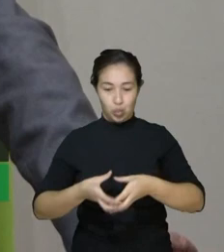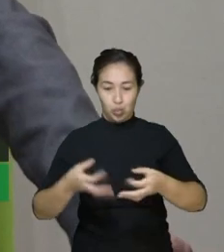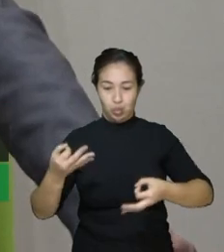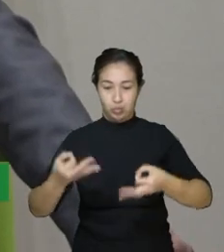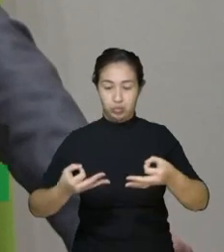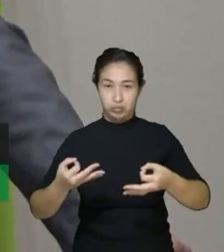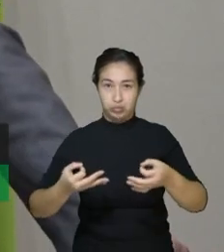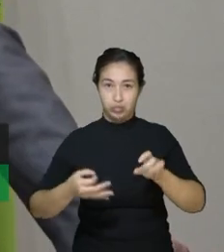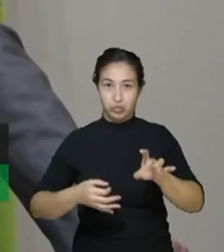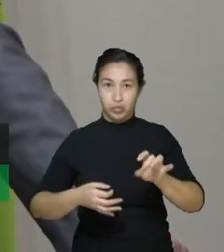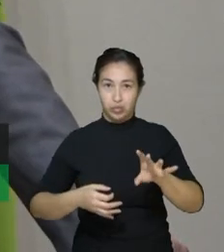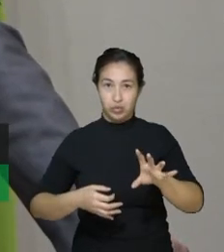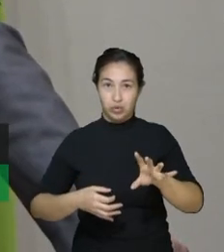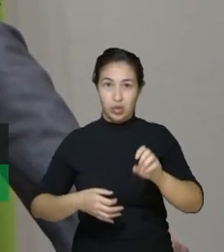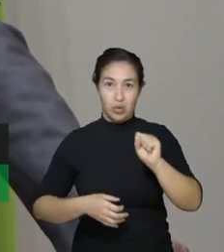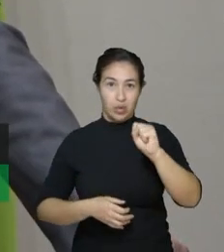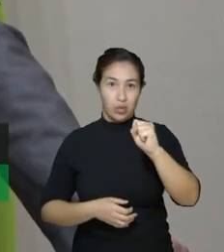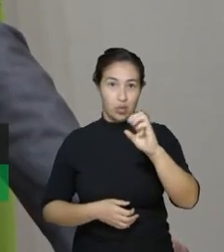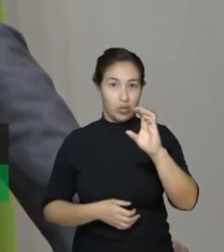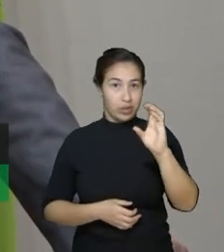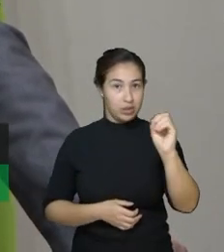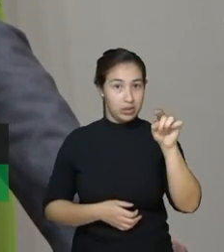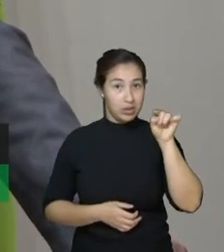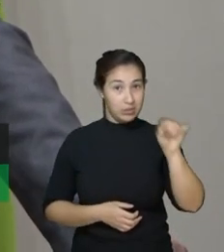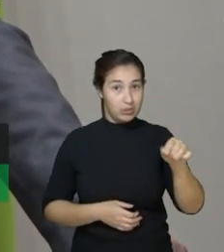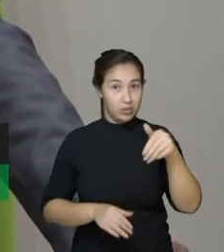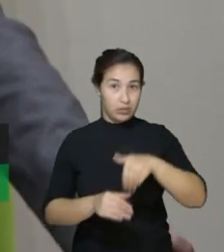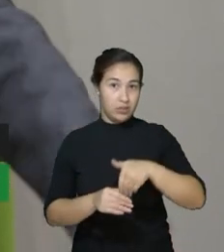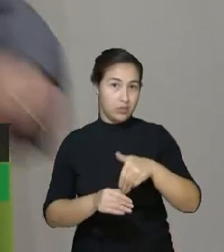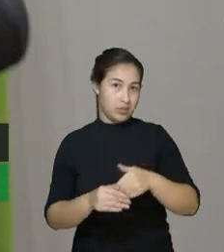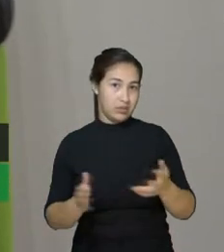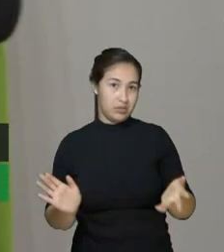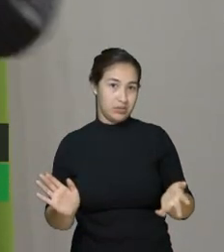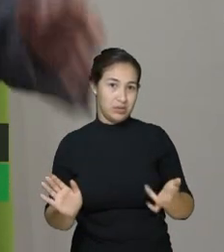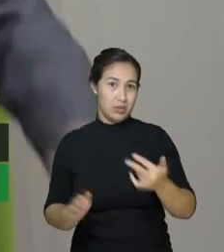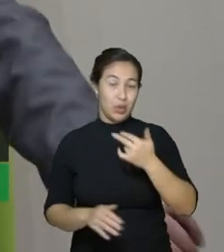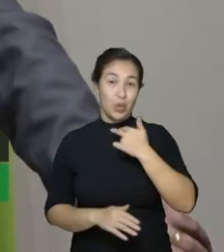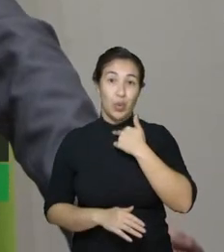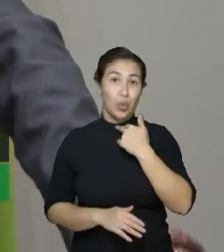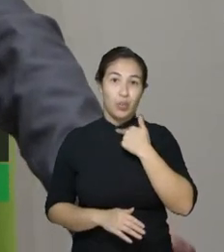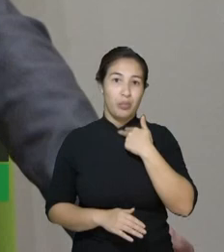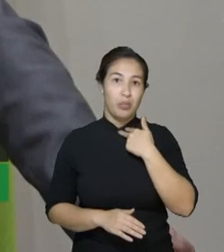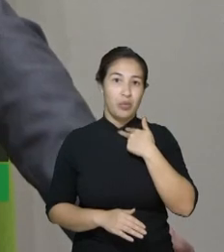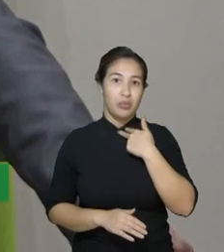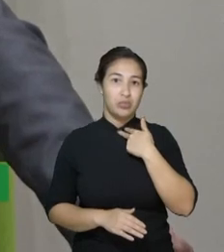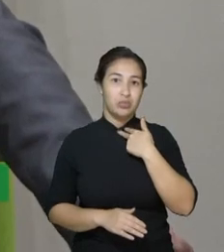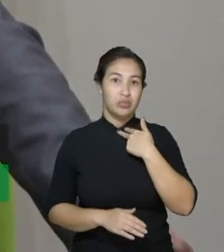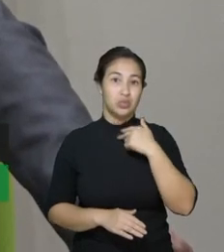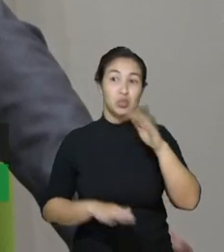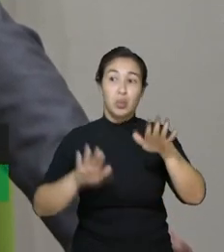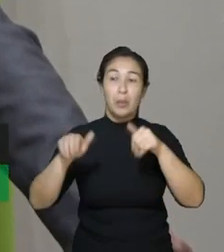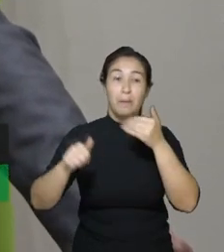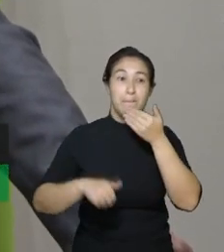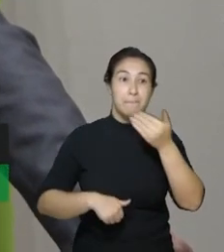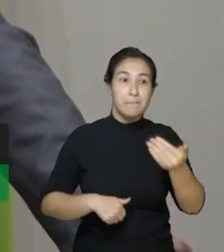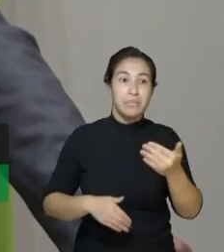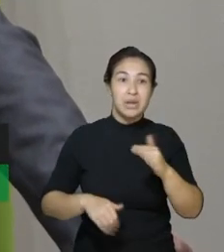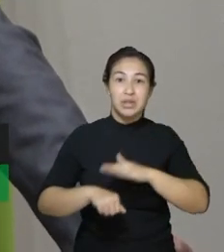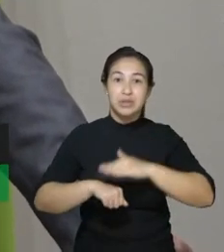mil votos. Não posso buscar mais votos. O senhor está me